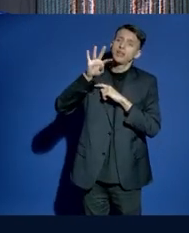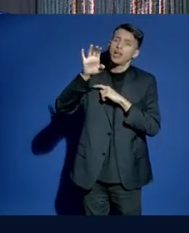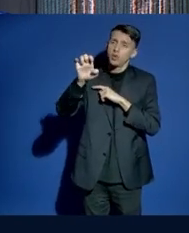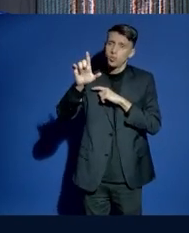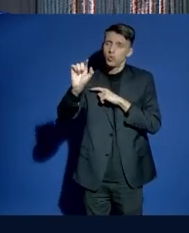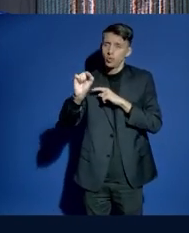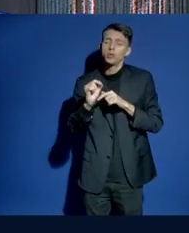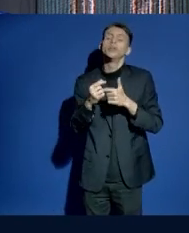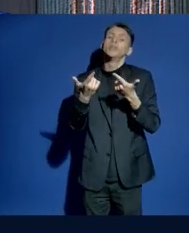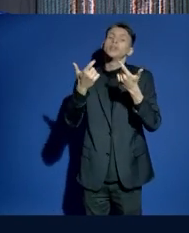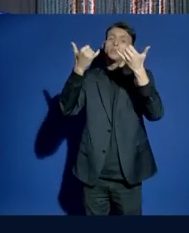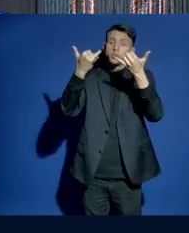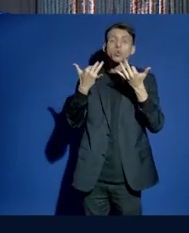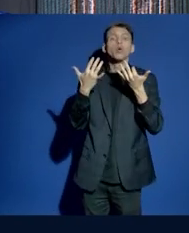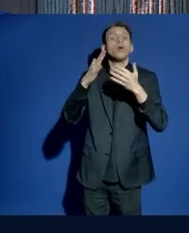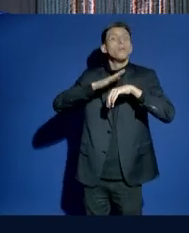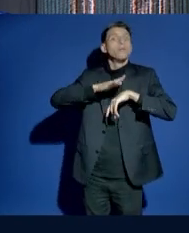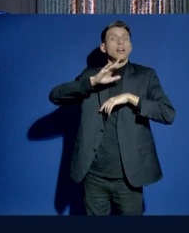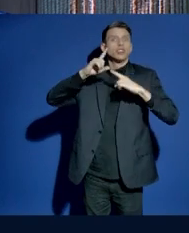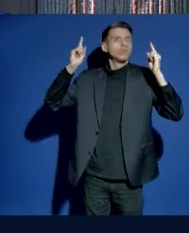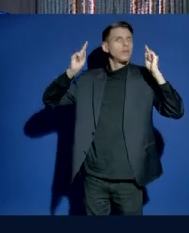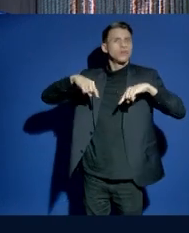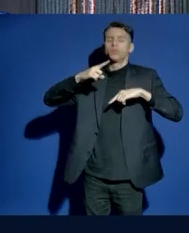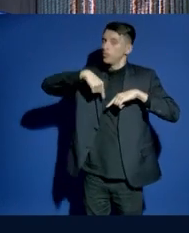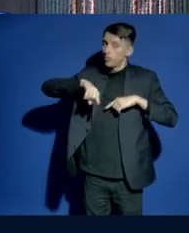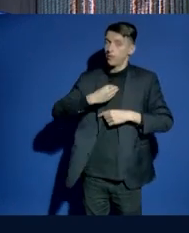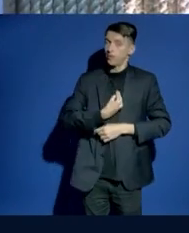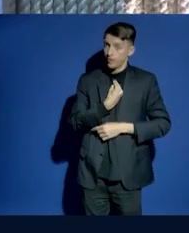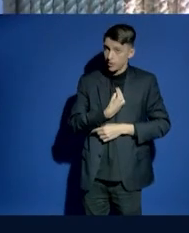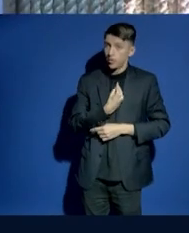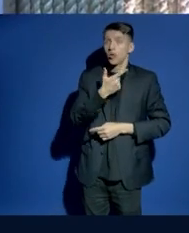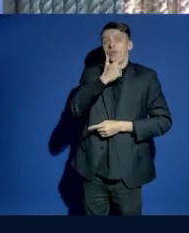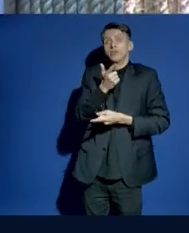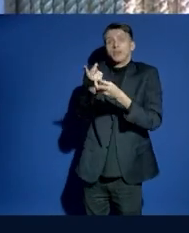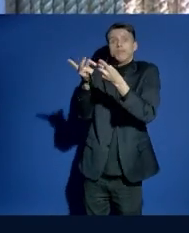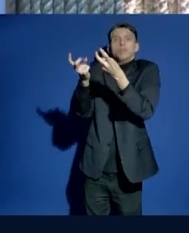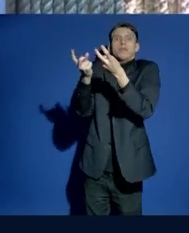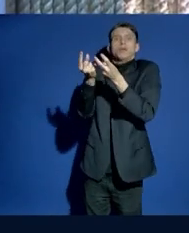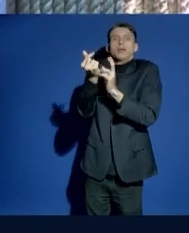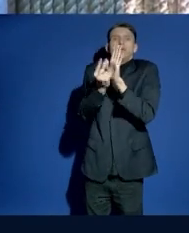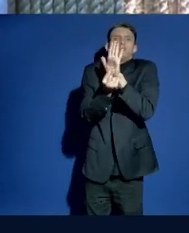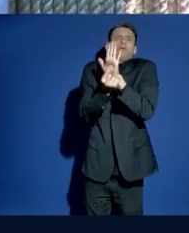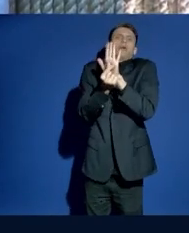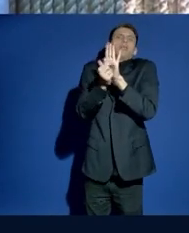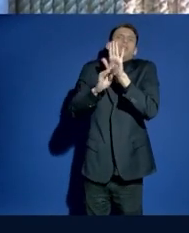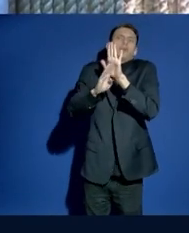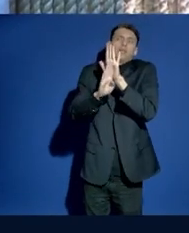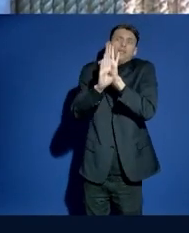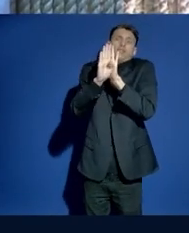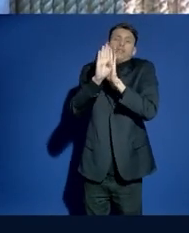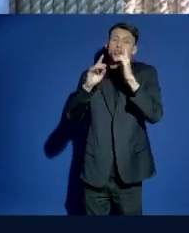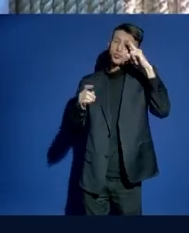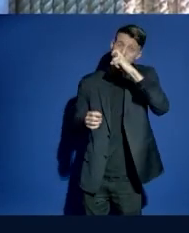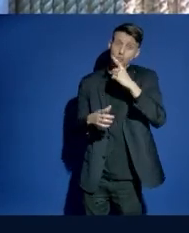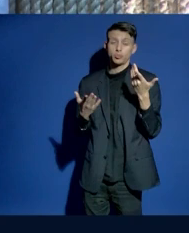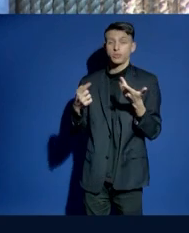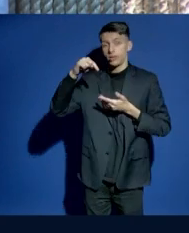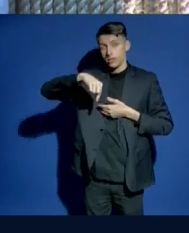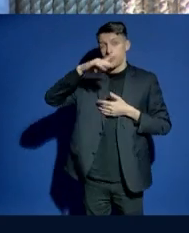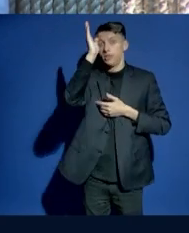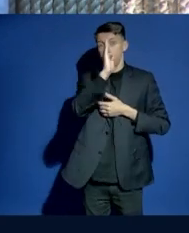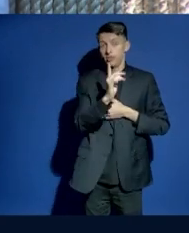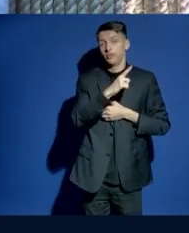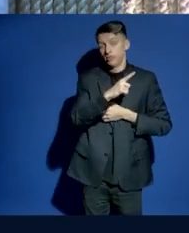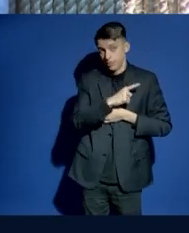desafio que a gente está vivendo hoje ainda no desenvolvimento do projeto É de fato a monetização do atributo verde a gente tem no Brasil hoje uma